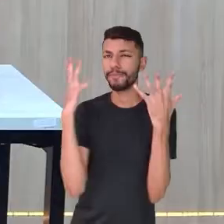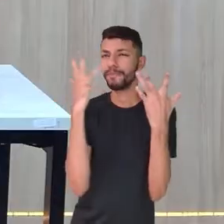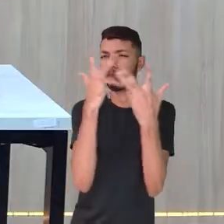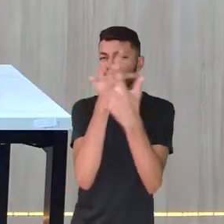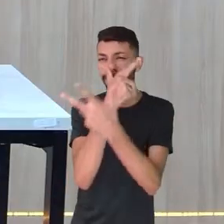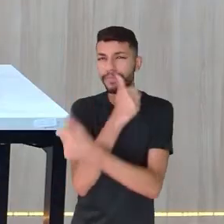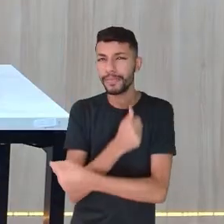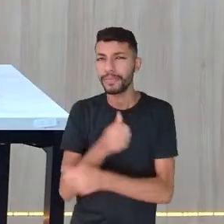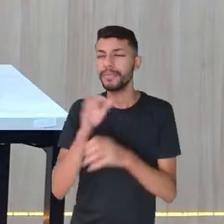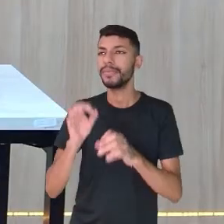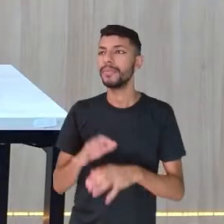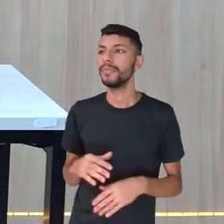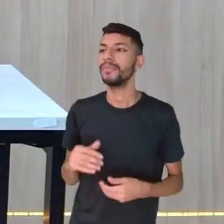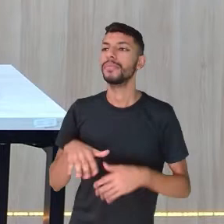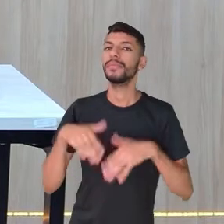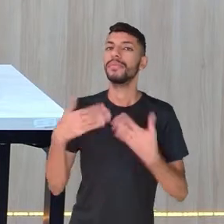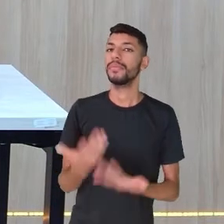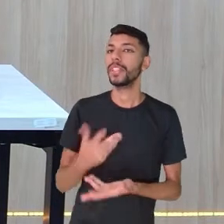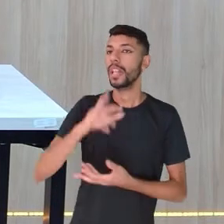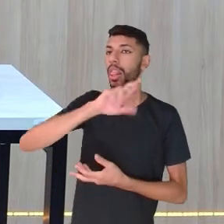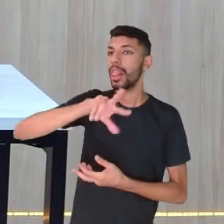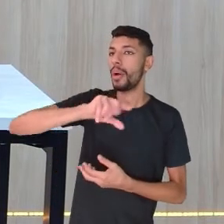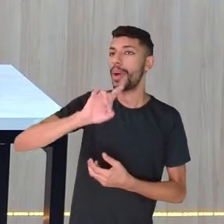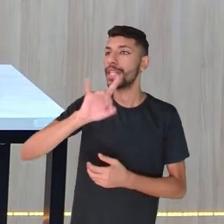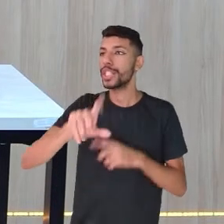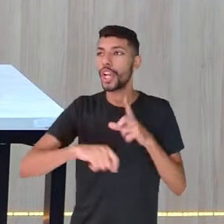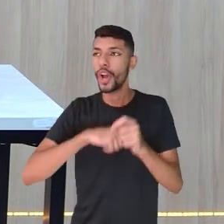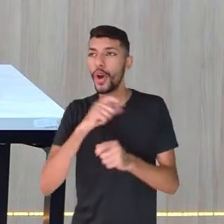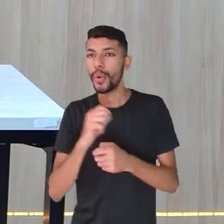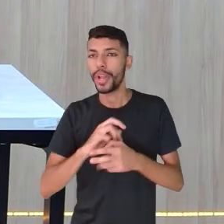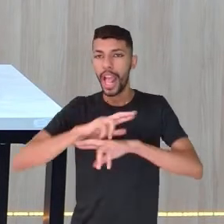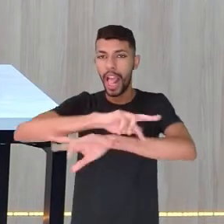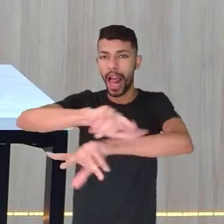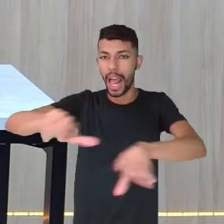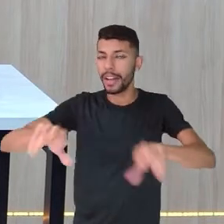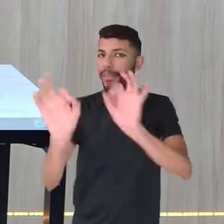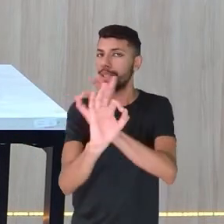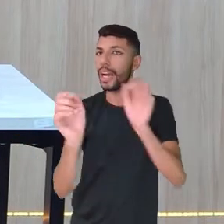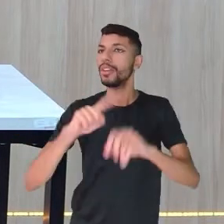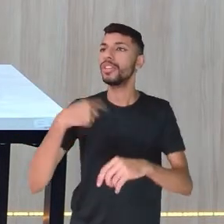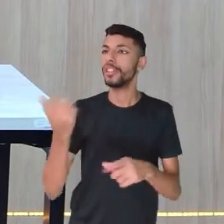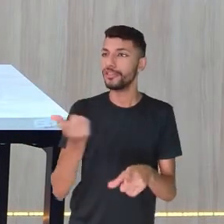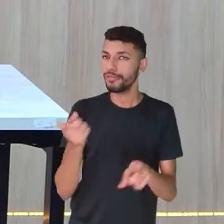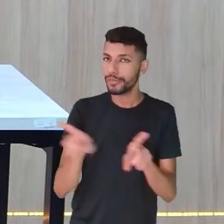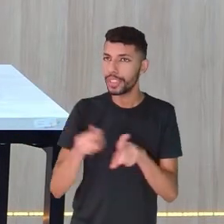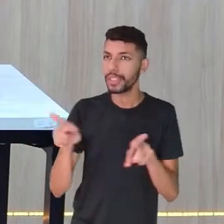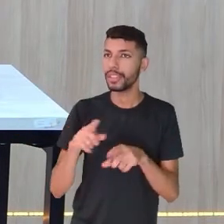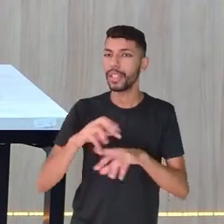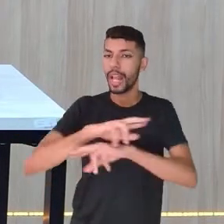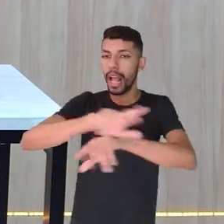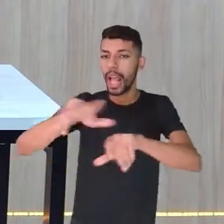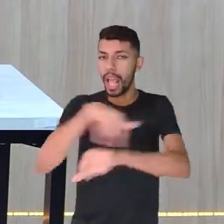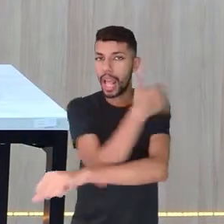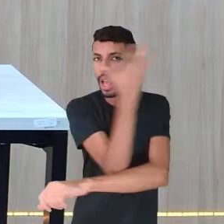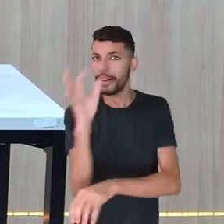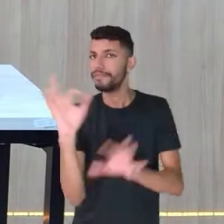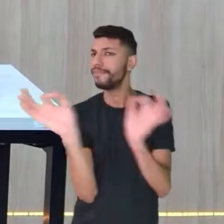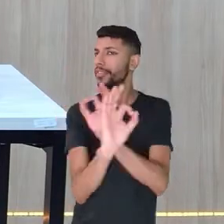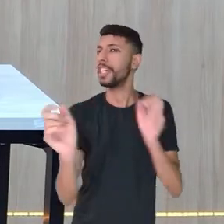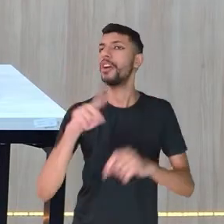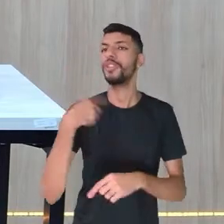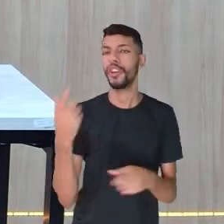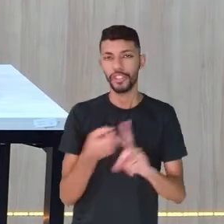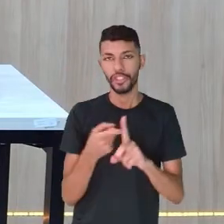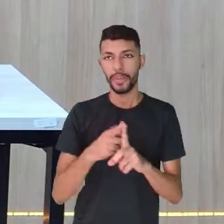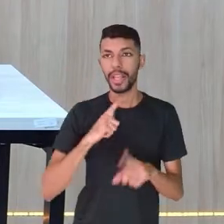riqueza. Então, não é só a questão de uma biodiversidade, nós também temos uma riqueza mineral muito grande em relação